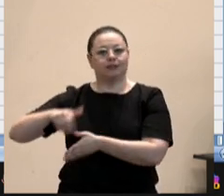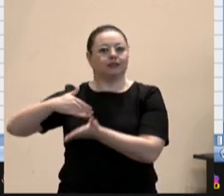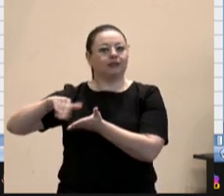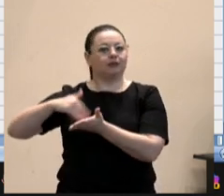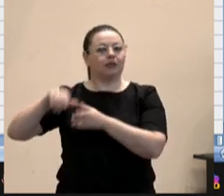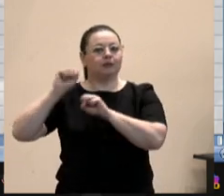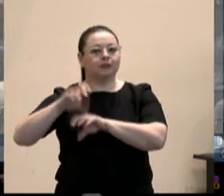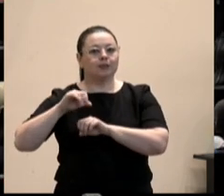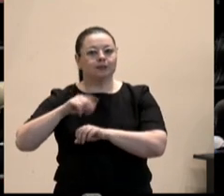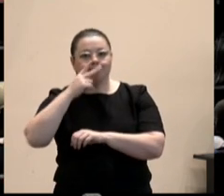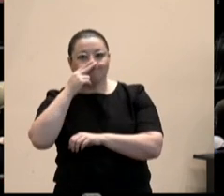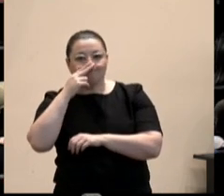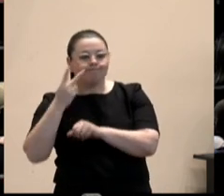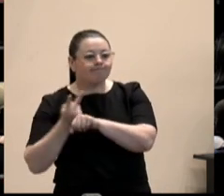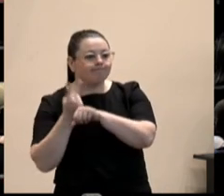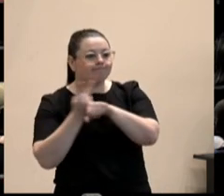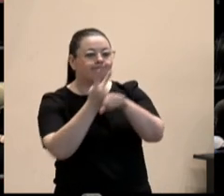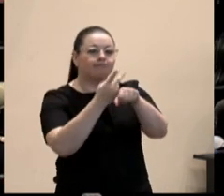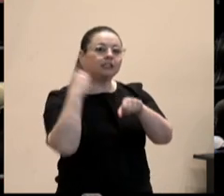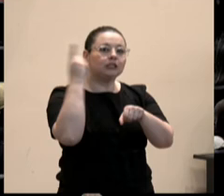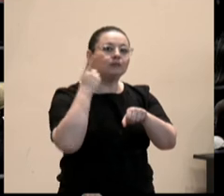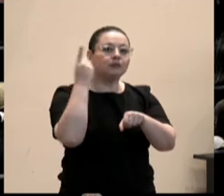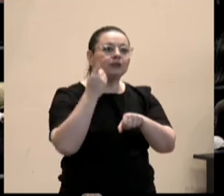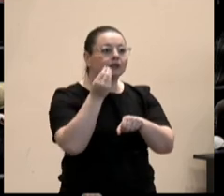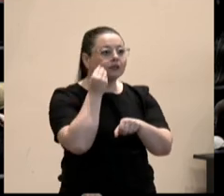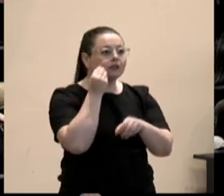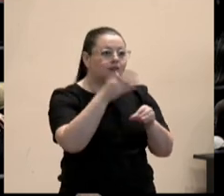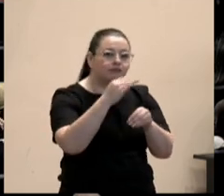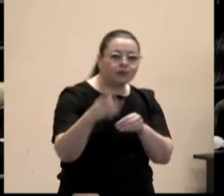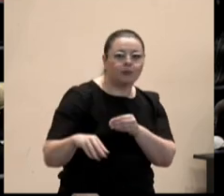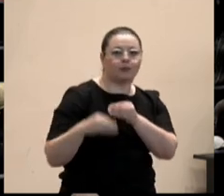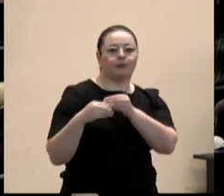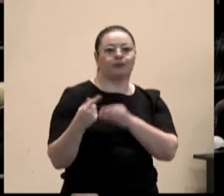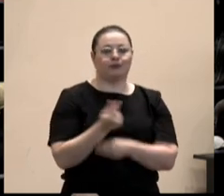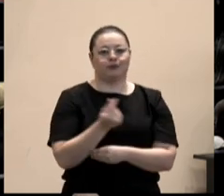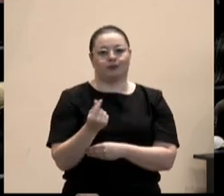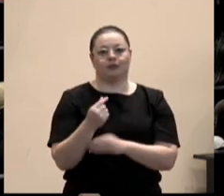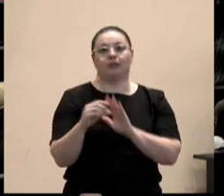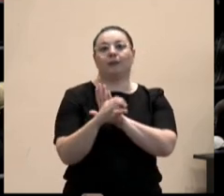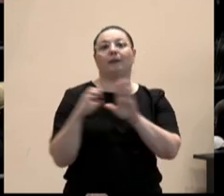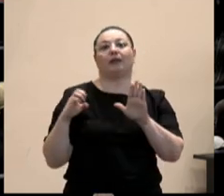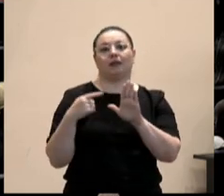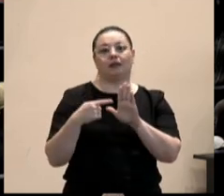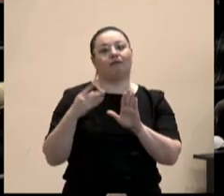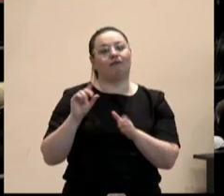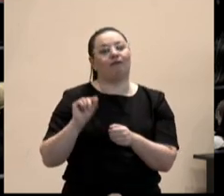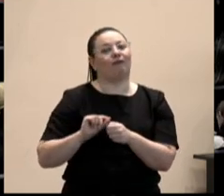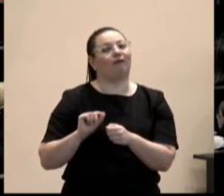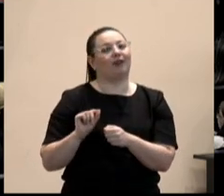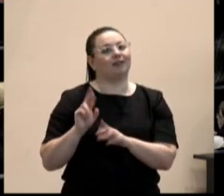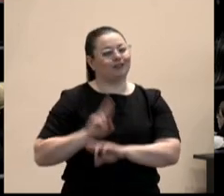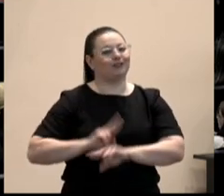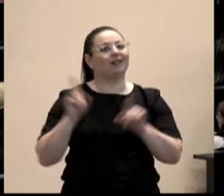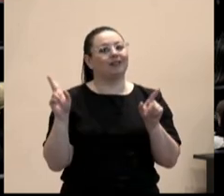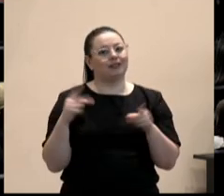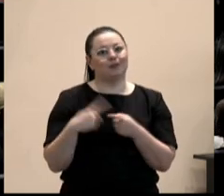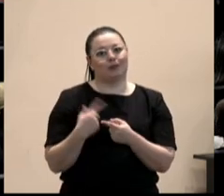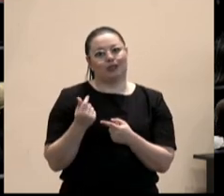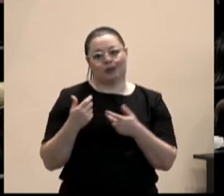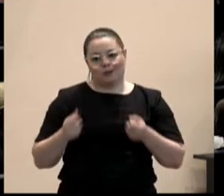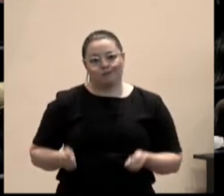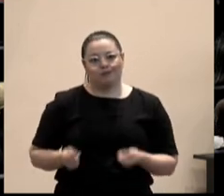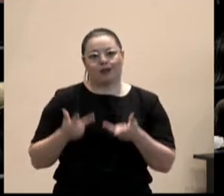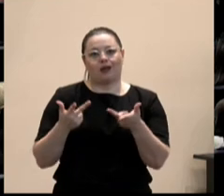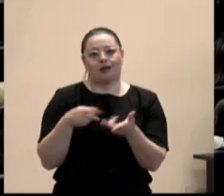dos deputados em busca de emenda. Né? Porque a emenda faz diferença, porque você gasta quase todo o Fundeb